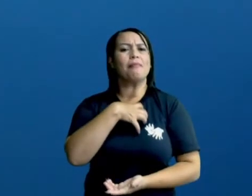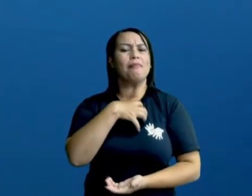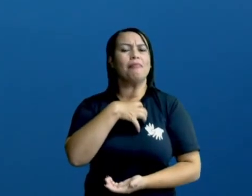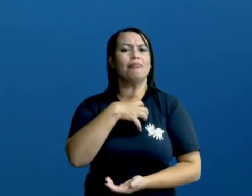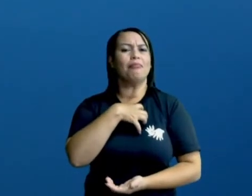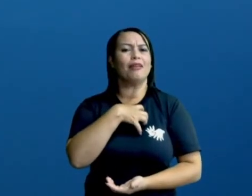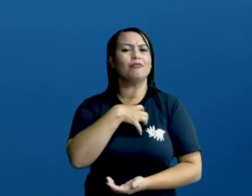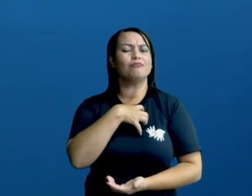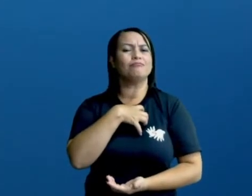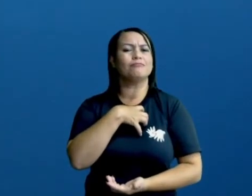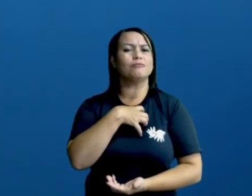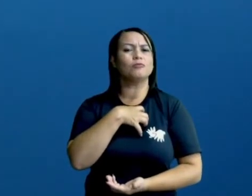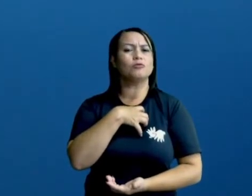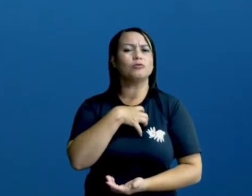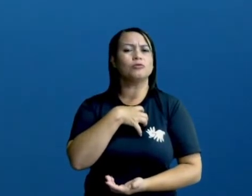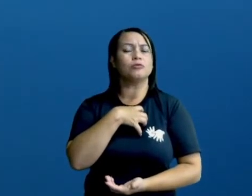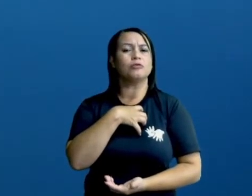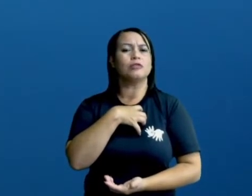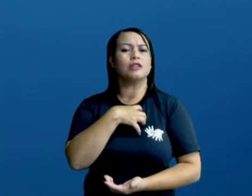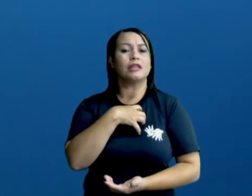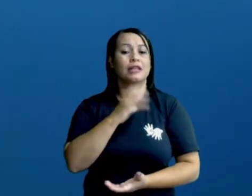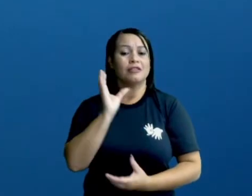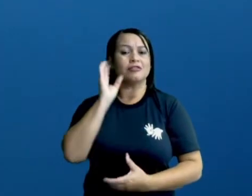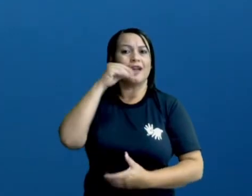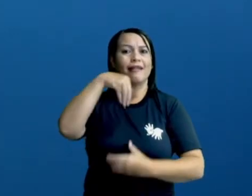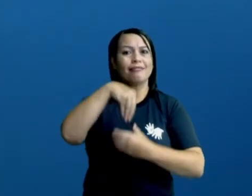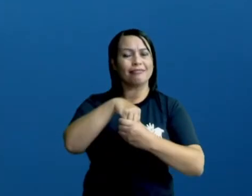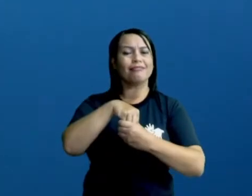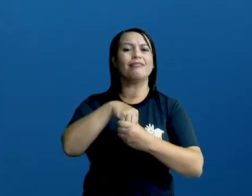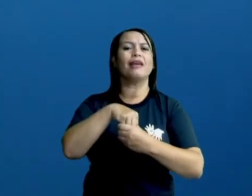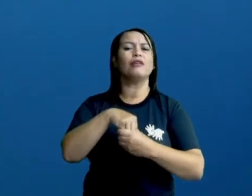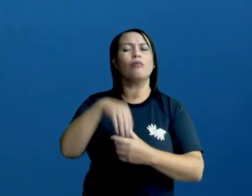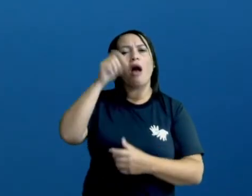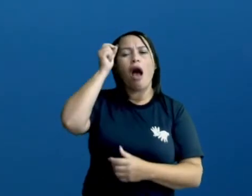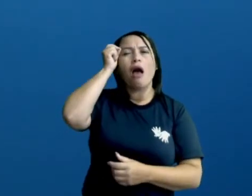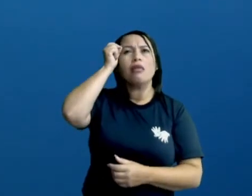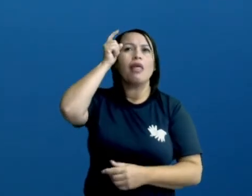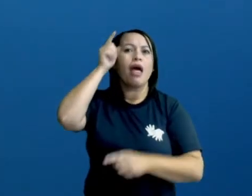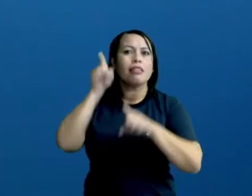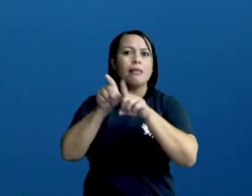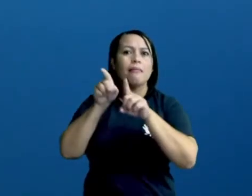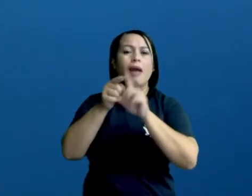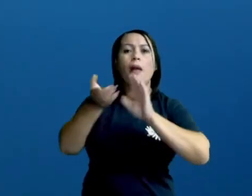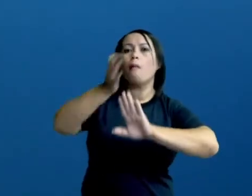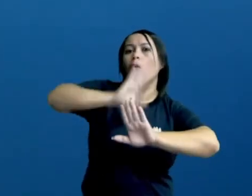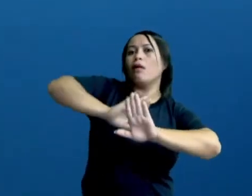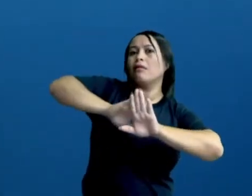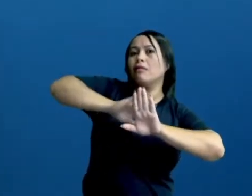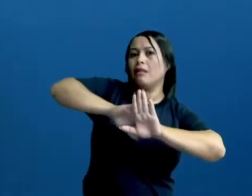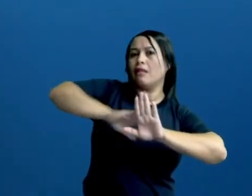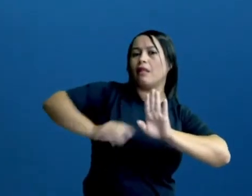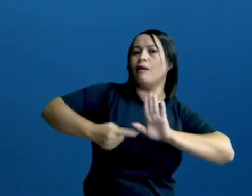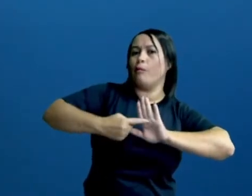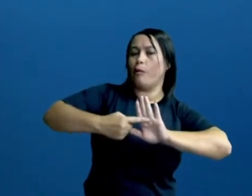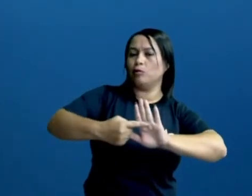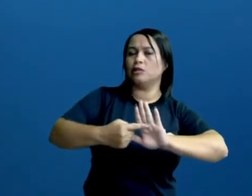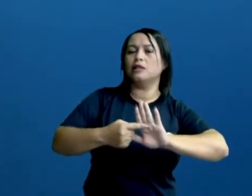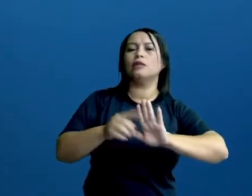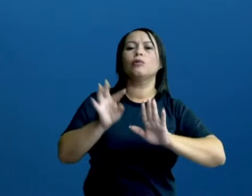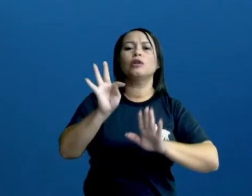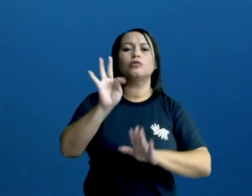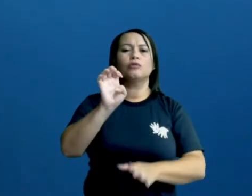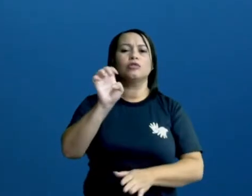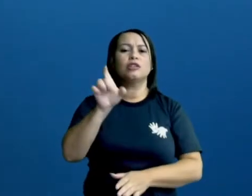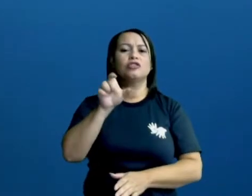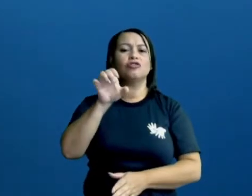sentimento de pertencimento, ou a ideia por trás dele, quando o Teixeira de